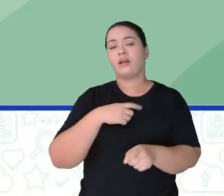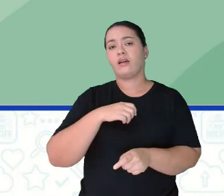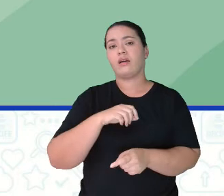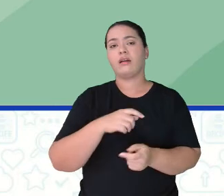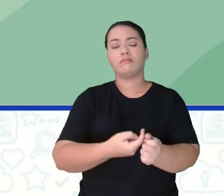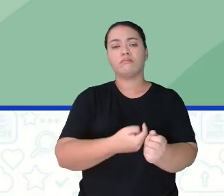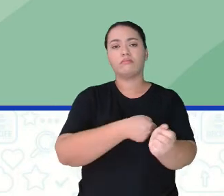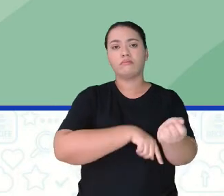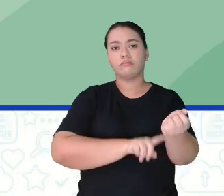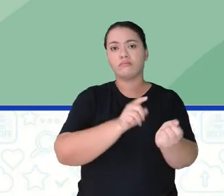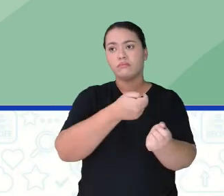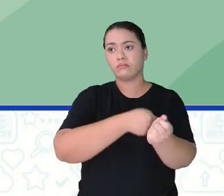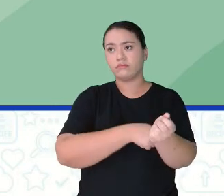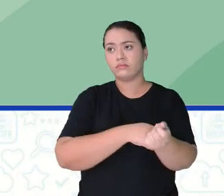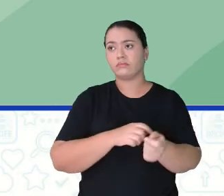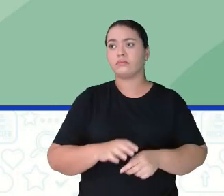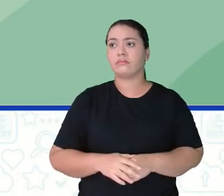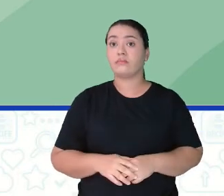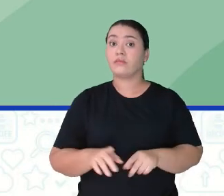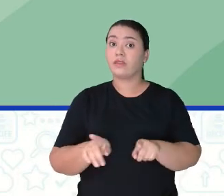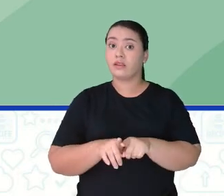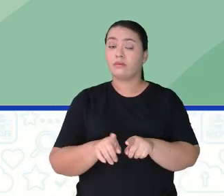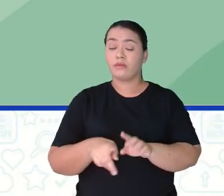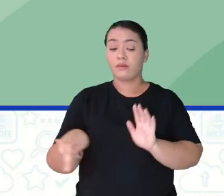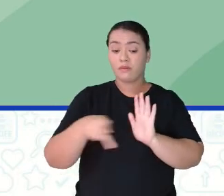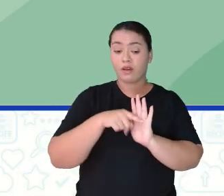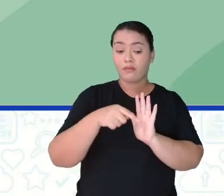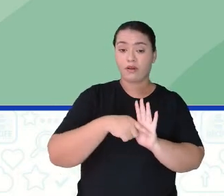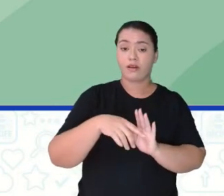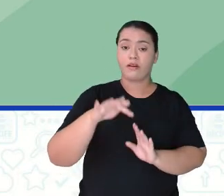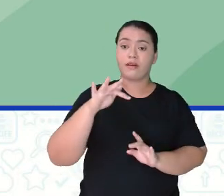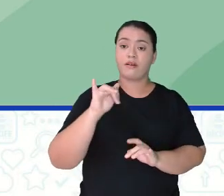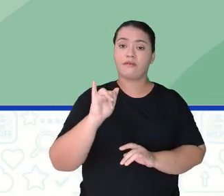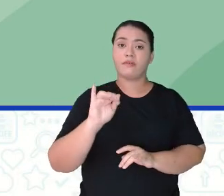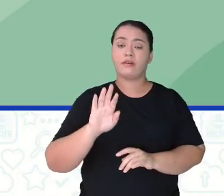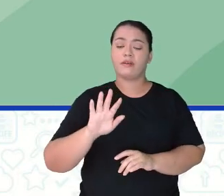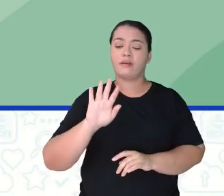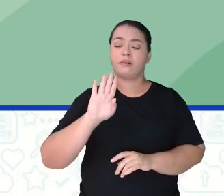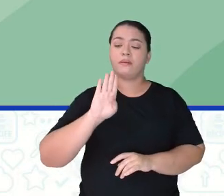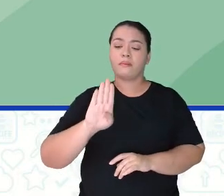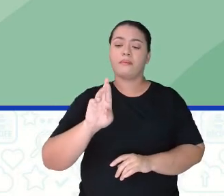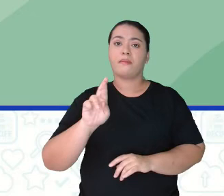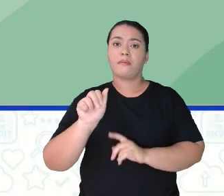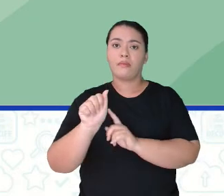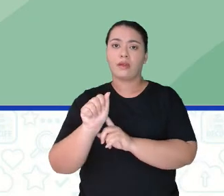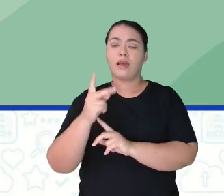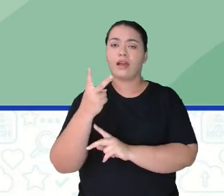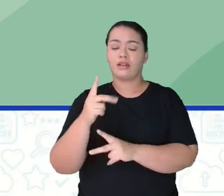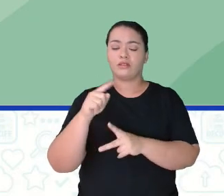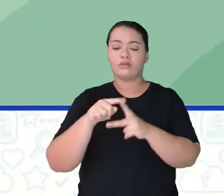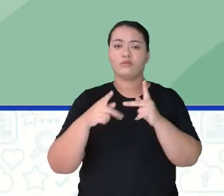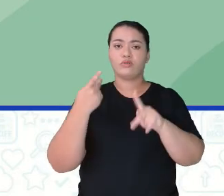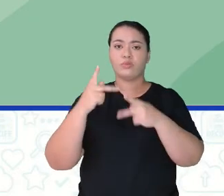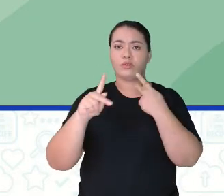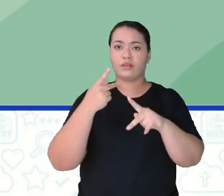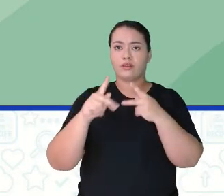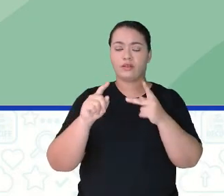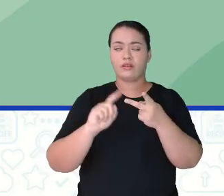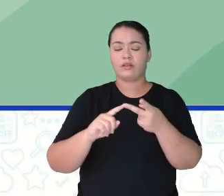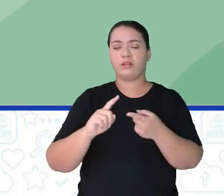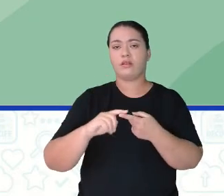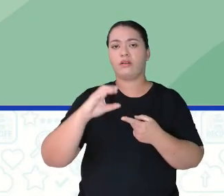substâncias. Também suas fibras são formadas por 2 tipos de proteínas, colágeno